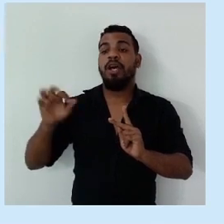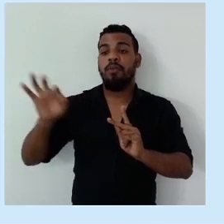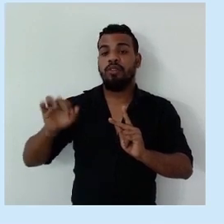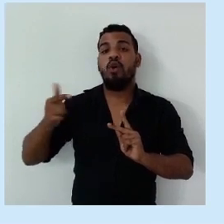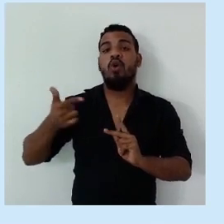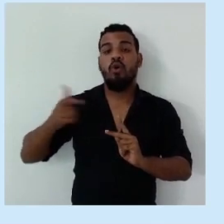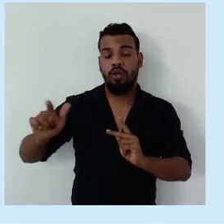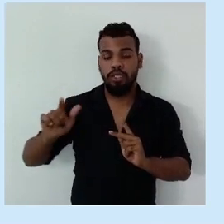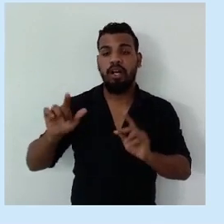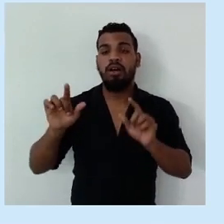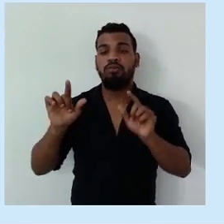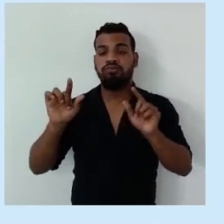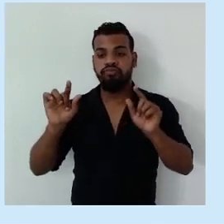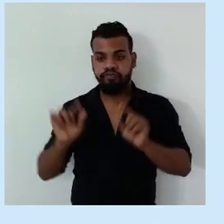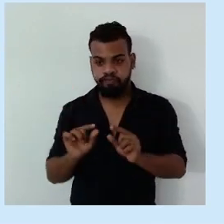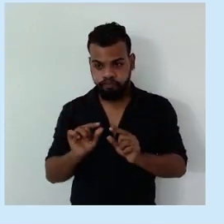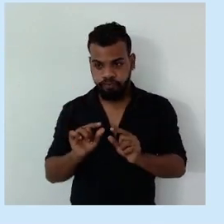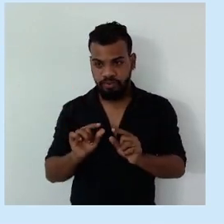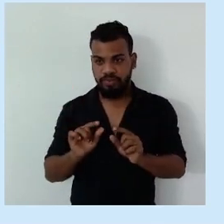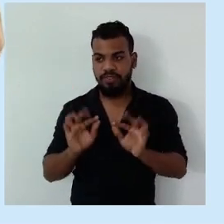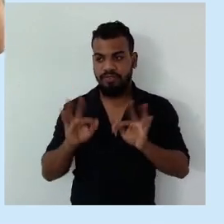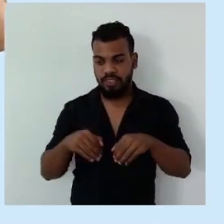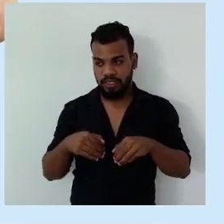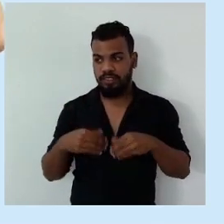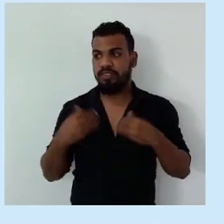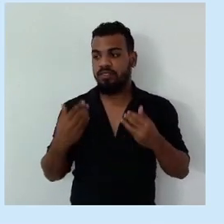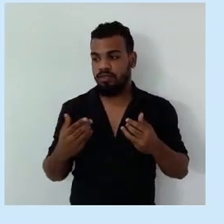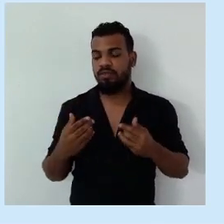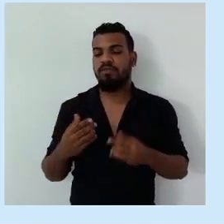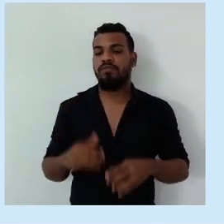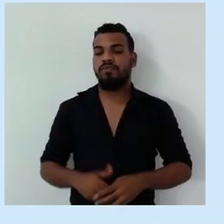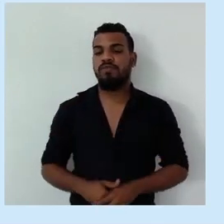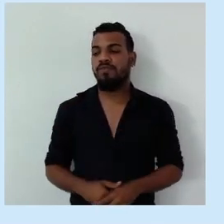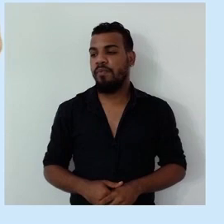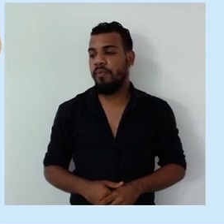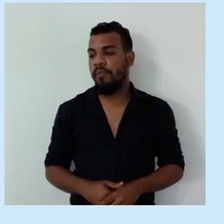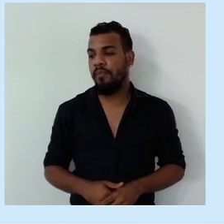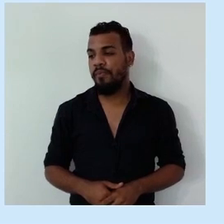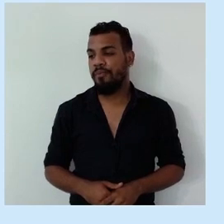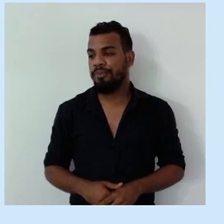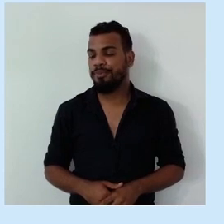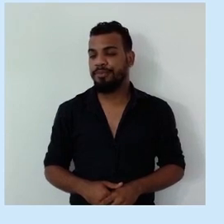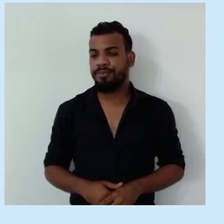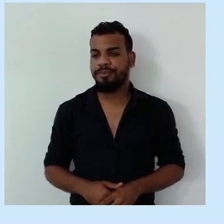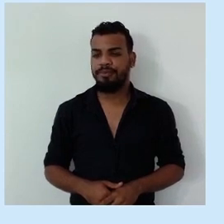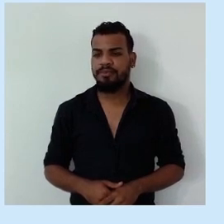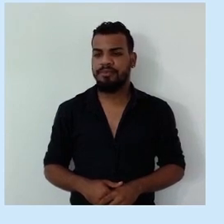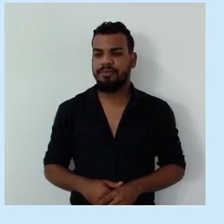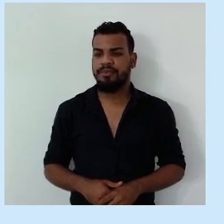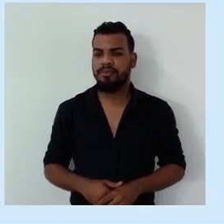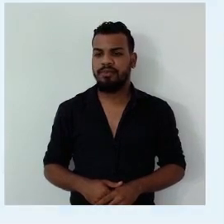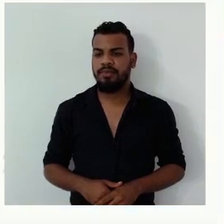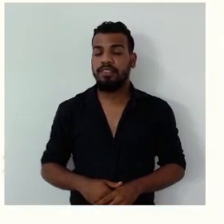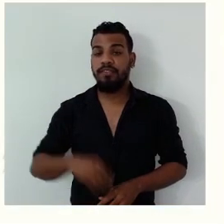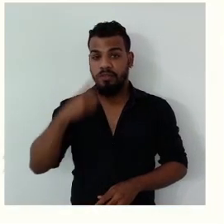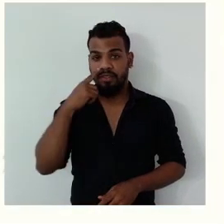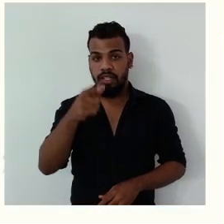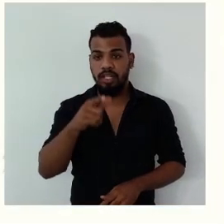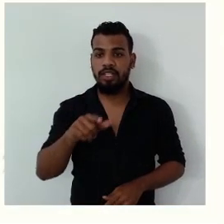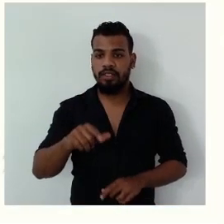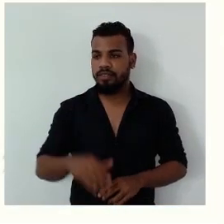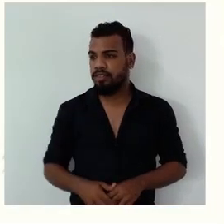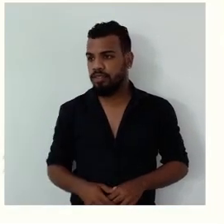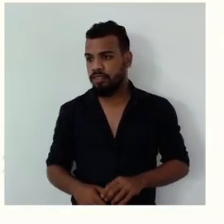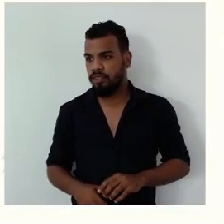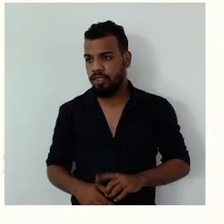vai reduzir e vai ser o valor final que Andressa ficou, beleza? Veja aí na tela principal o seguinte, ó.